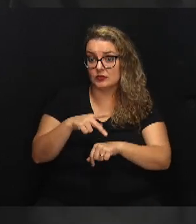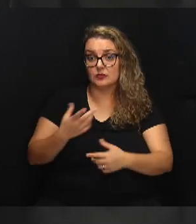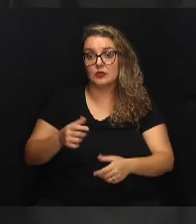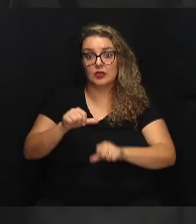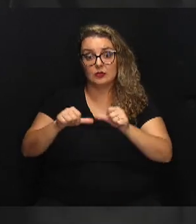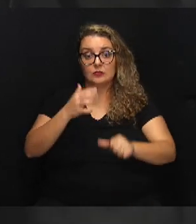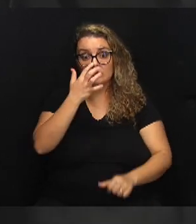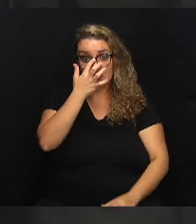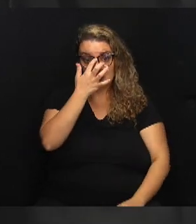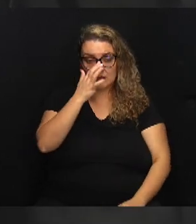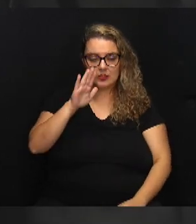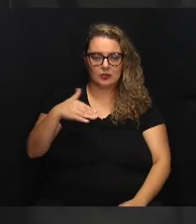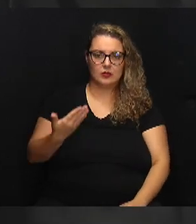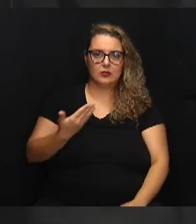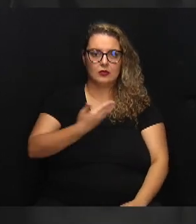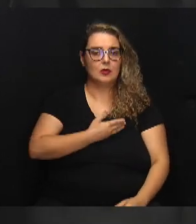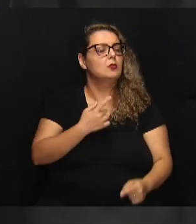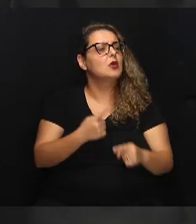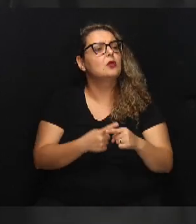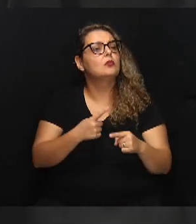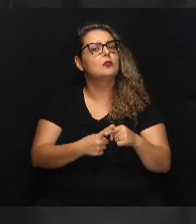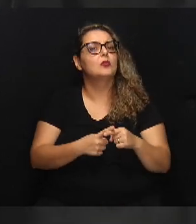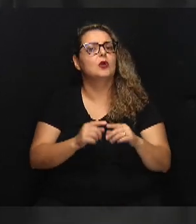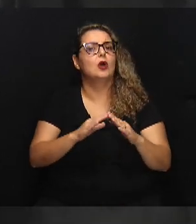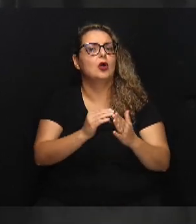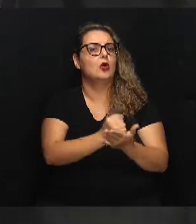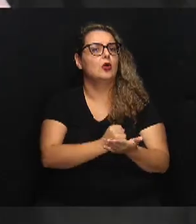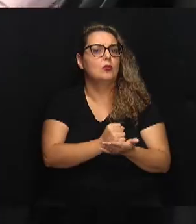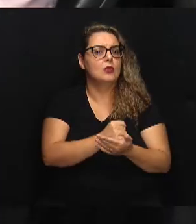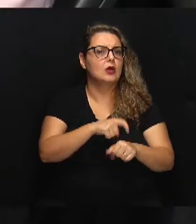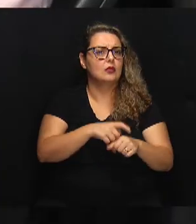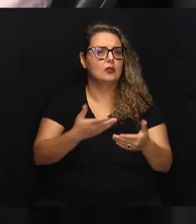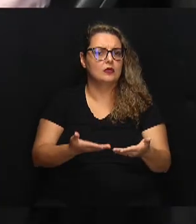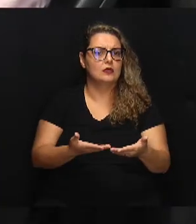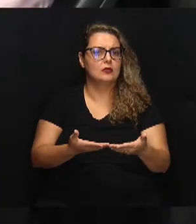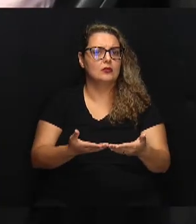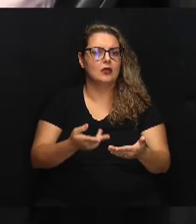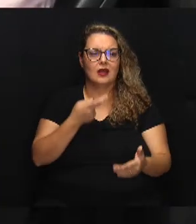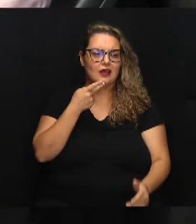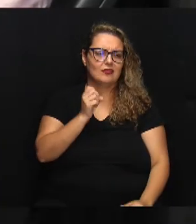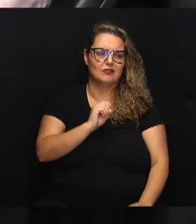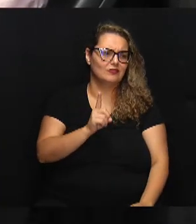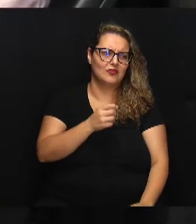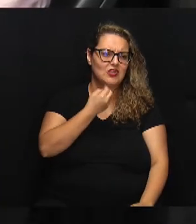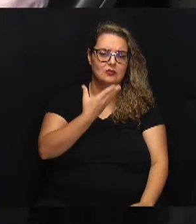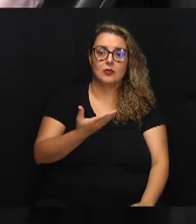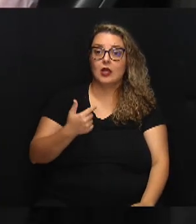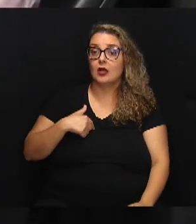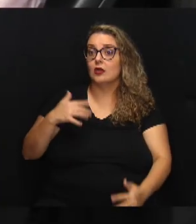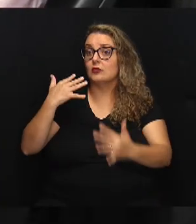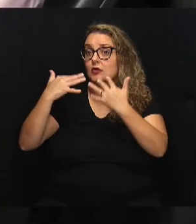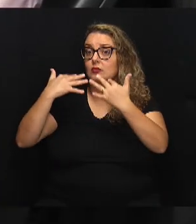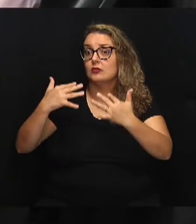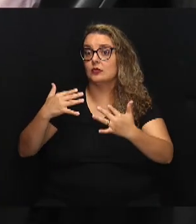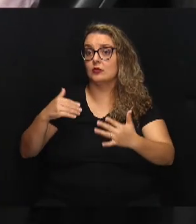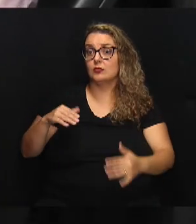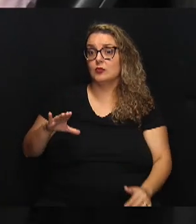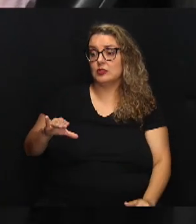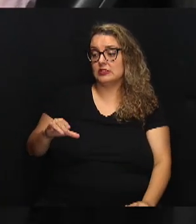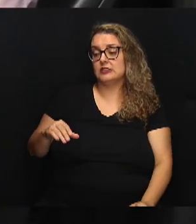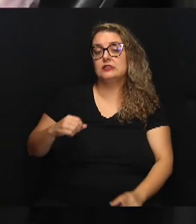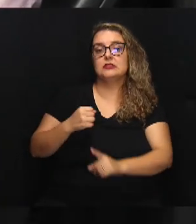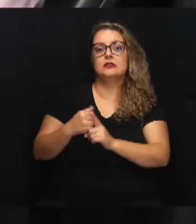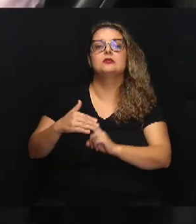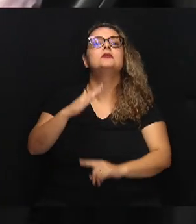que quando os meus amigos... Mas porque como farmacêutico, naquele momento, você falou, não vai dar certo? Não, porque aí eu comecei a me interessar mais por ciências sociais.